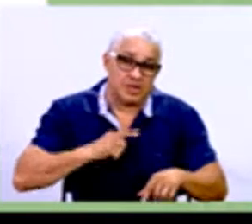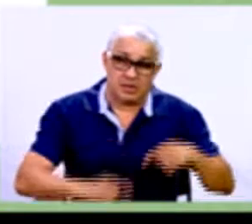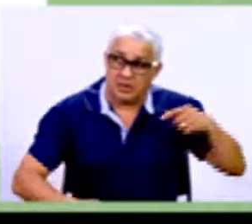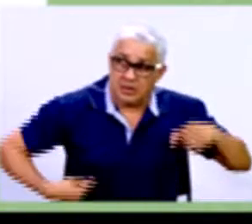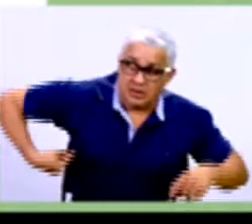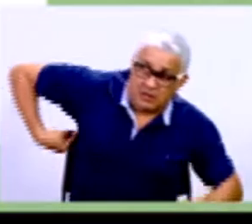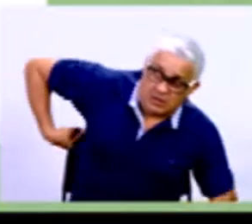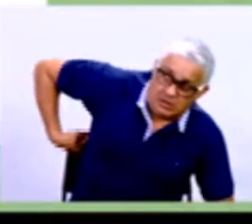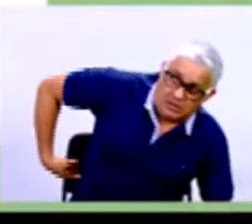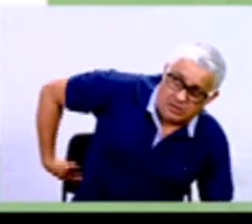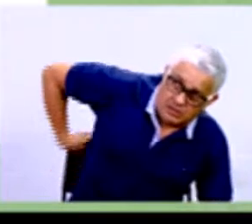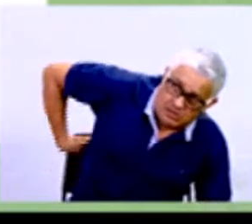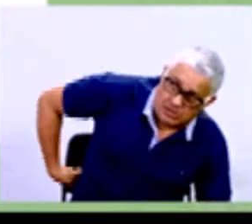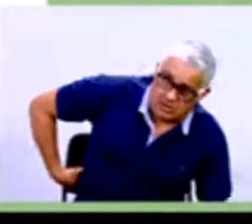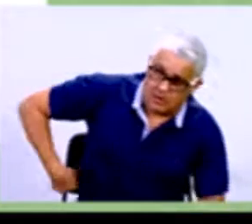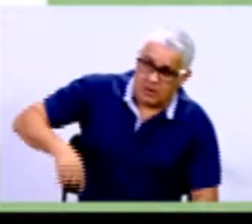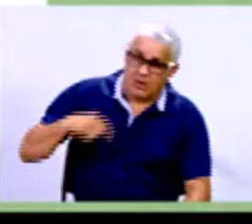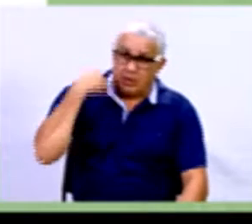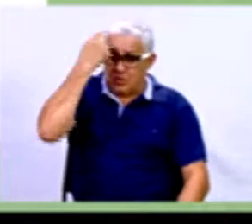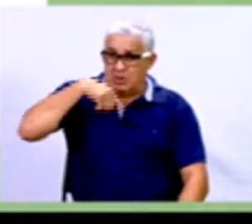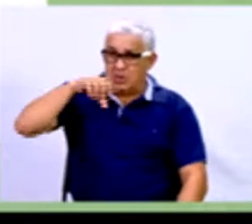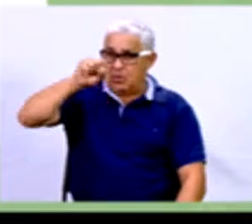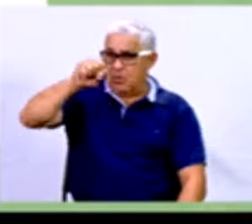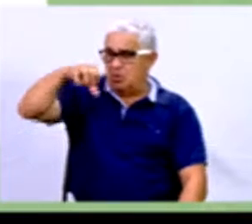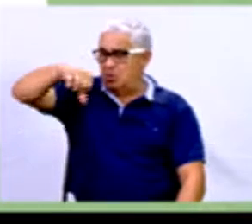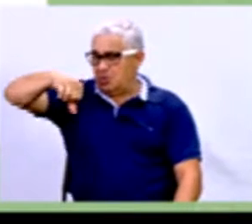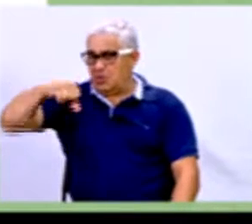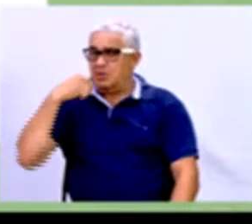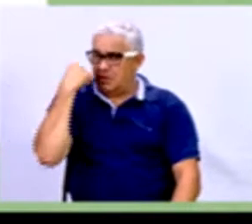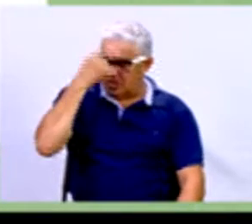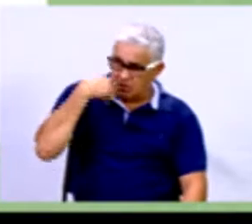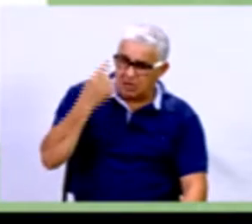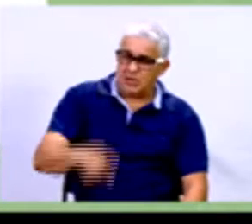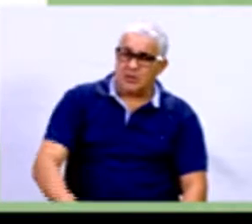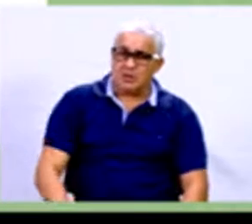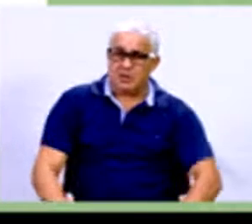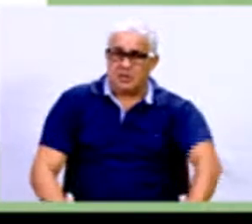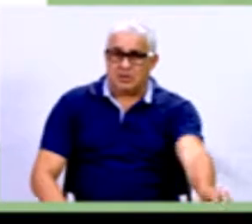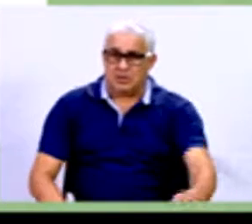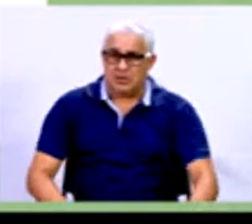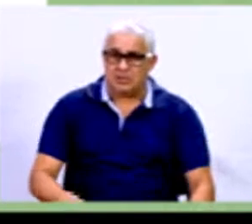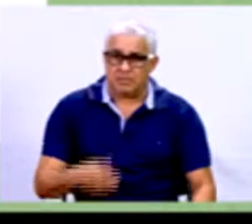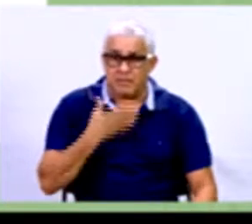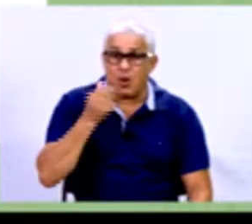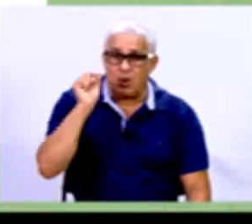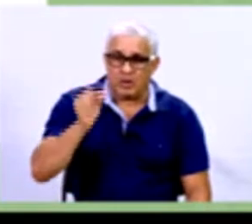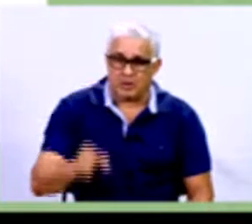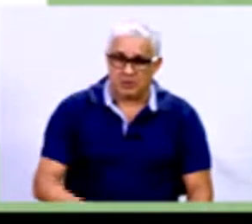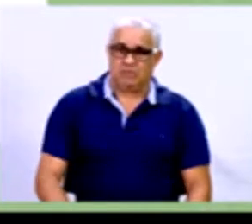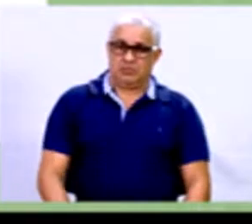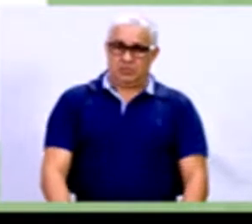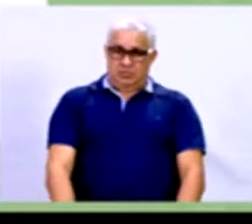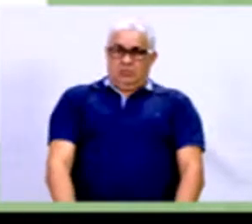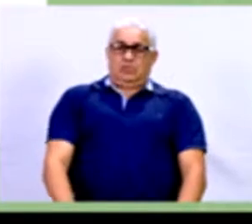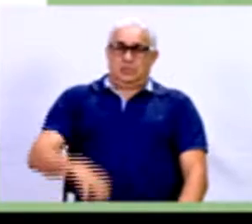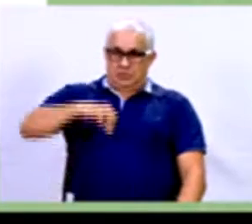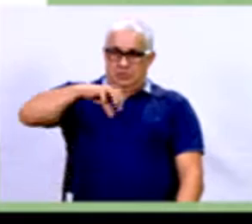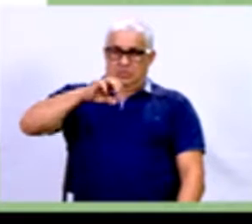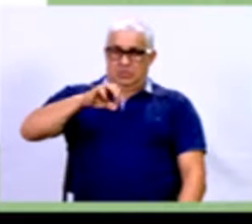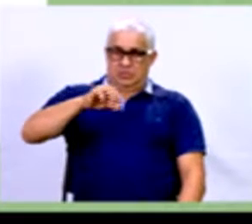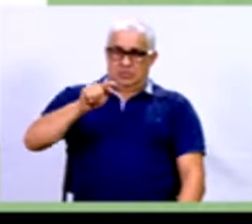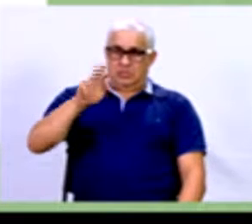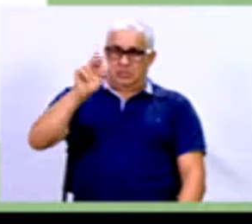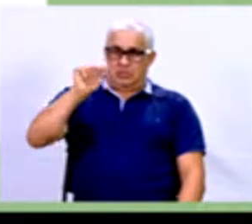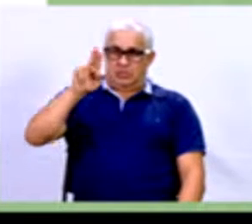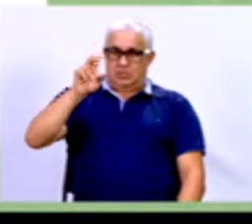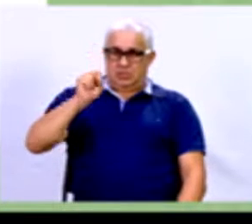isso, professor? Às vezes você passa 8, 9 horas dessa forma e encostar a coluna no encosto da cadeira com apoio em 90 graus previne uma série